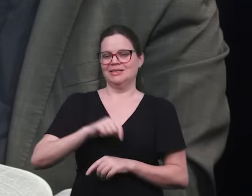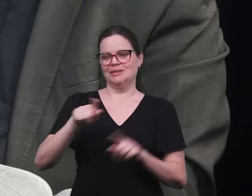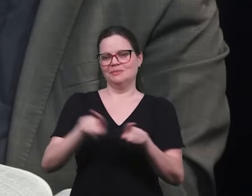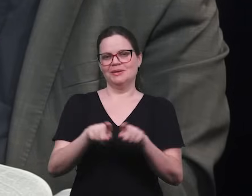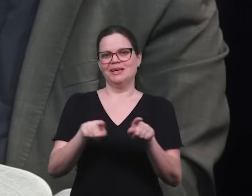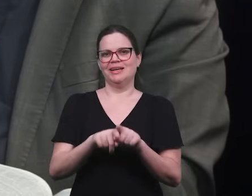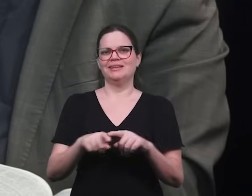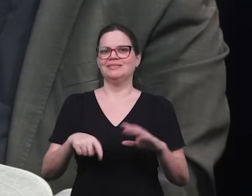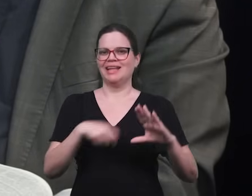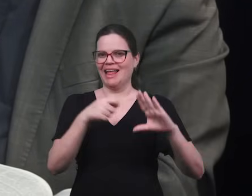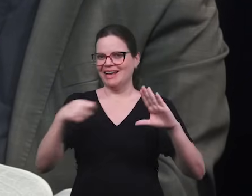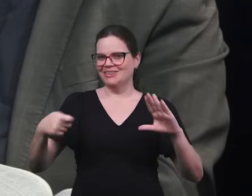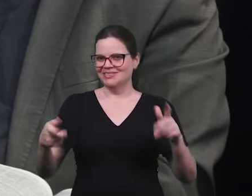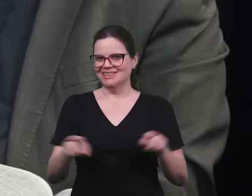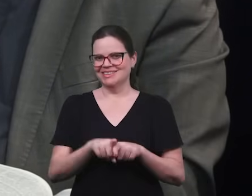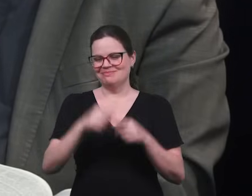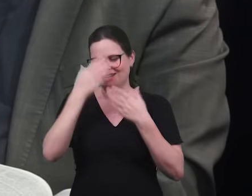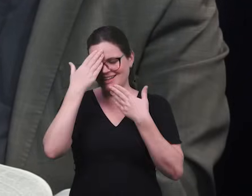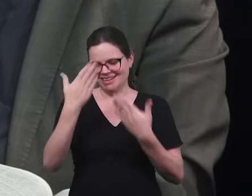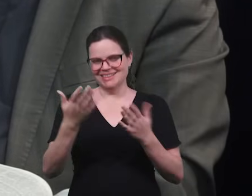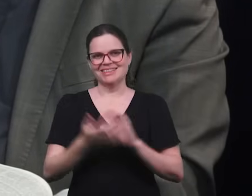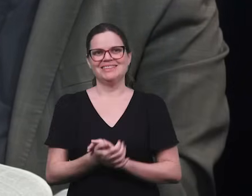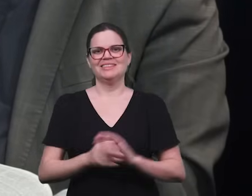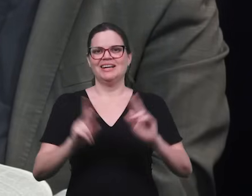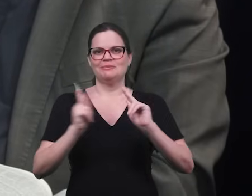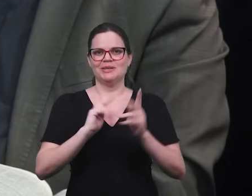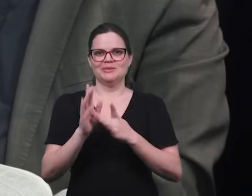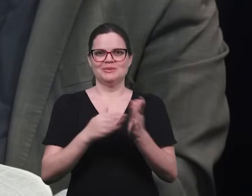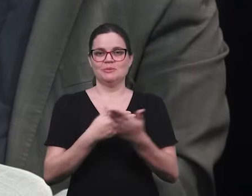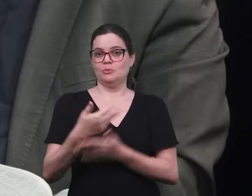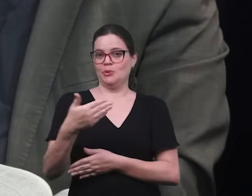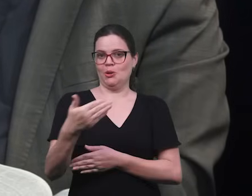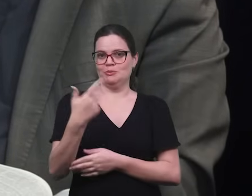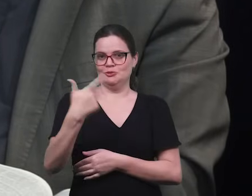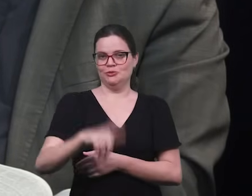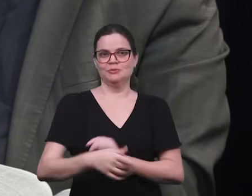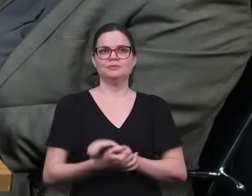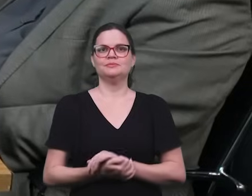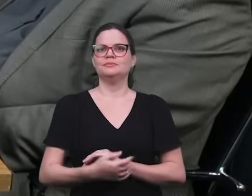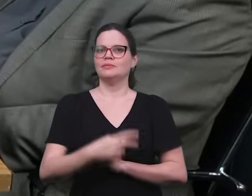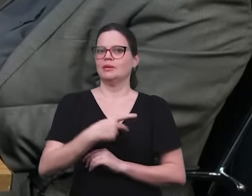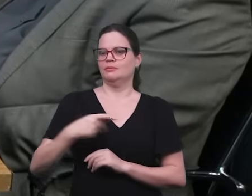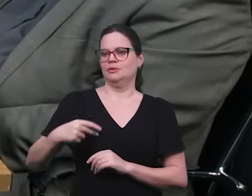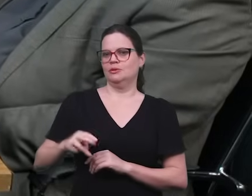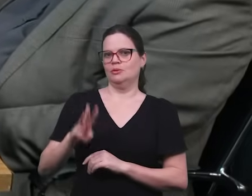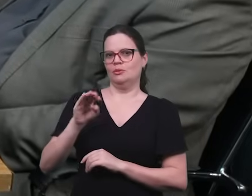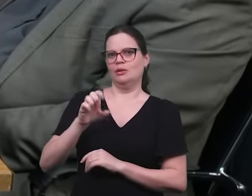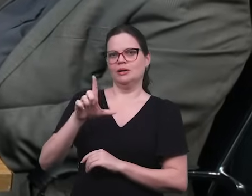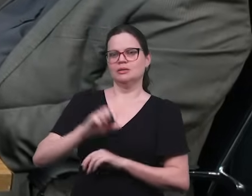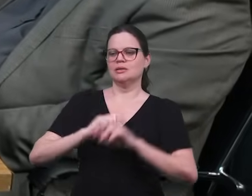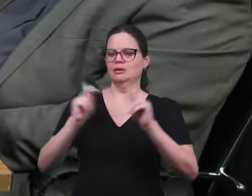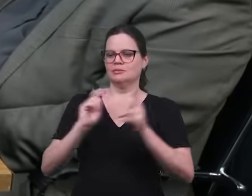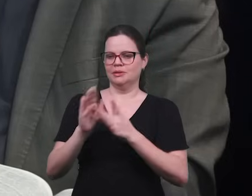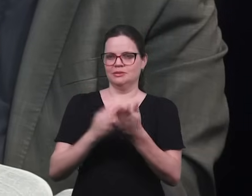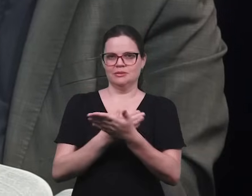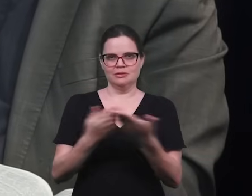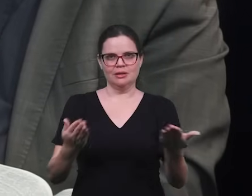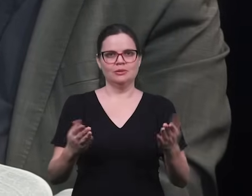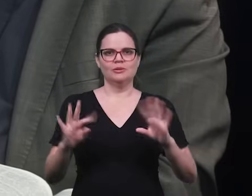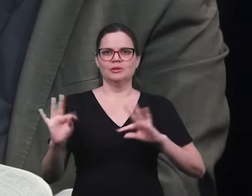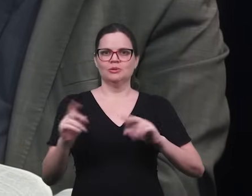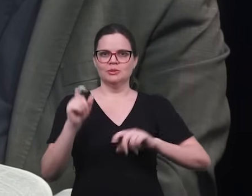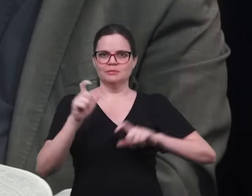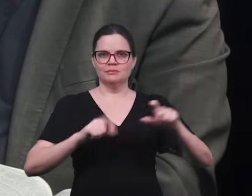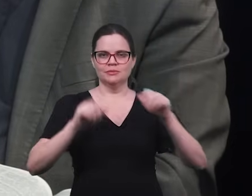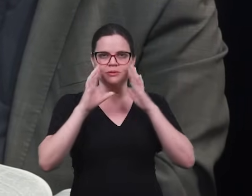ajudando. Exatamente. E você todo que mundo. nos assiste, a Pai Senhor, até o próximo programa. Pastor Wallace, Pai Pai do Senhor. Senhor Josias, Peixoto e